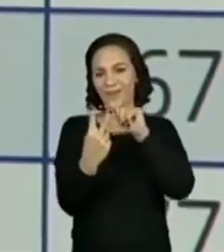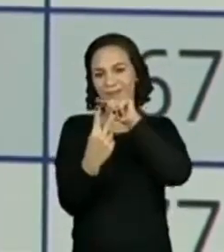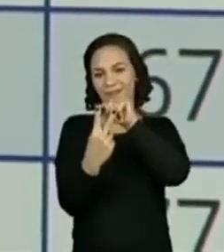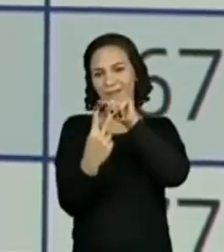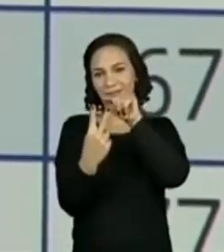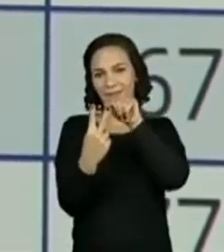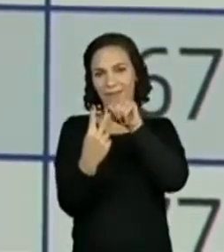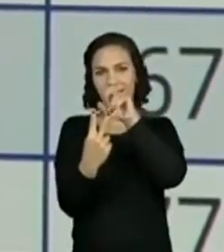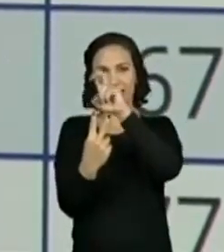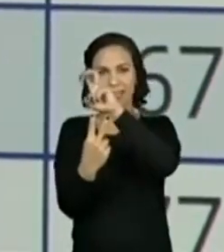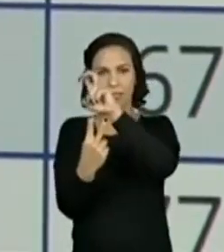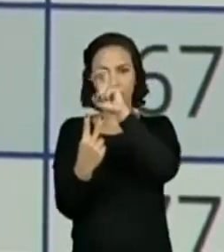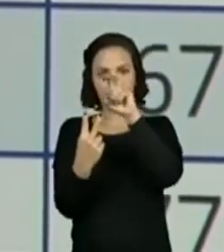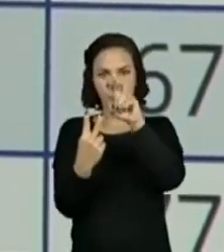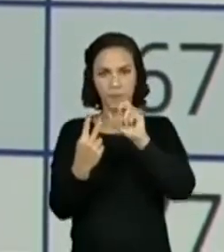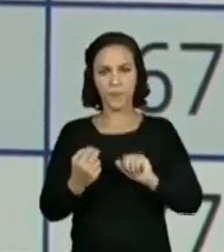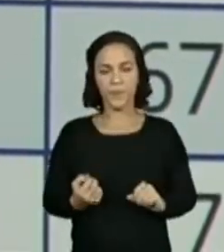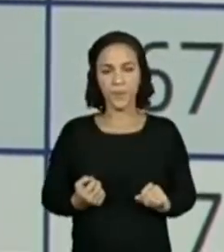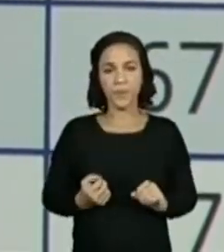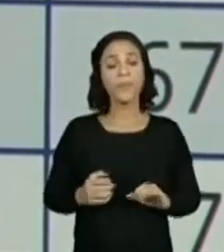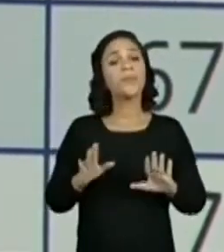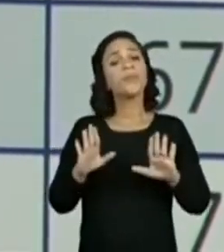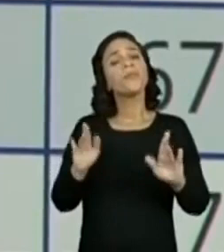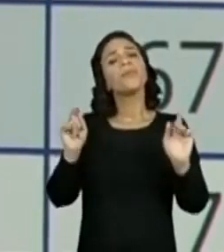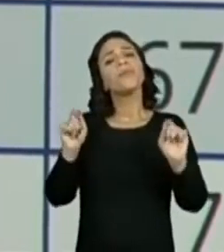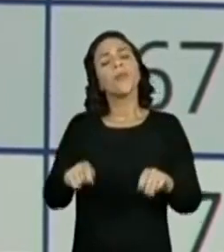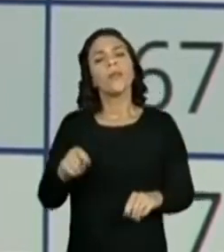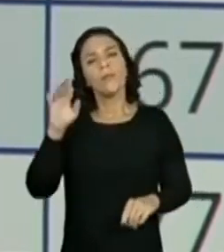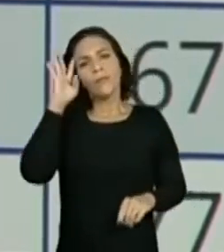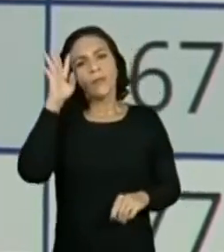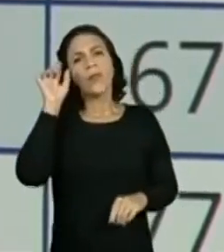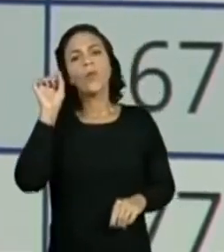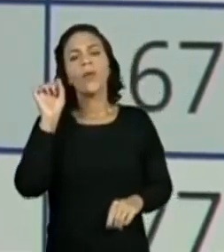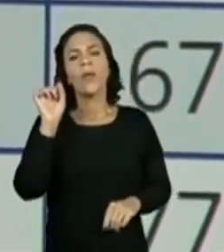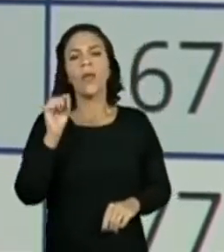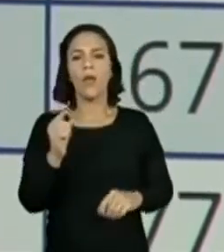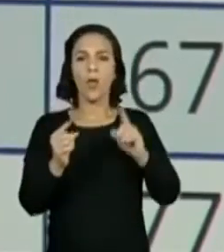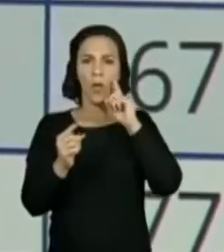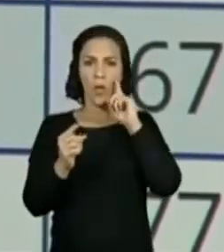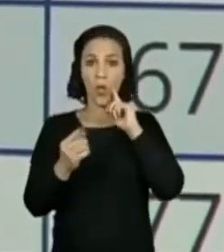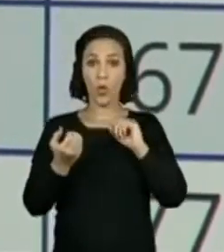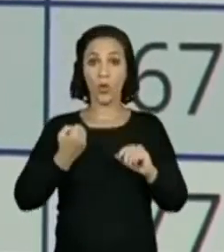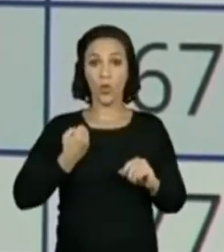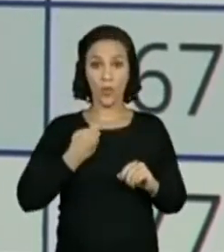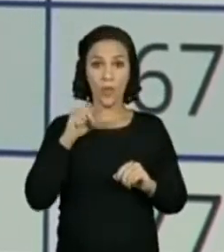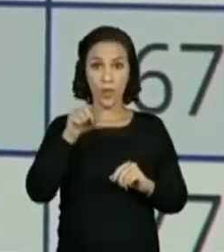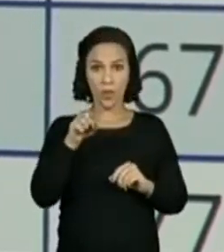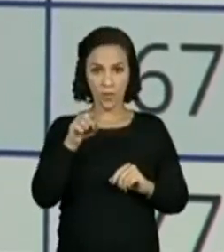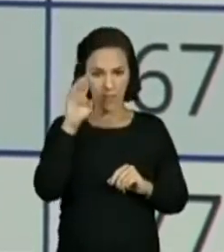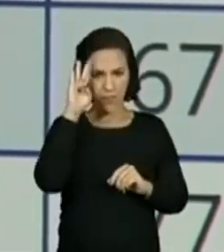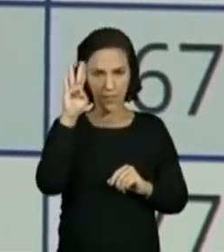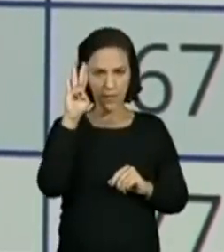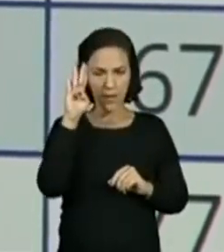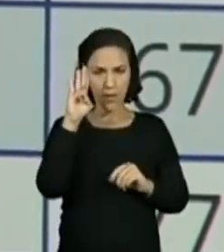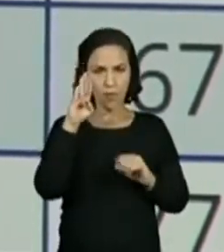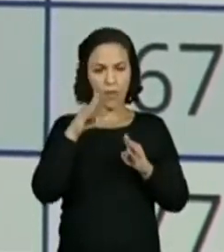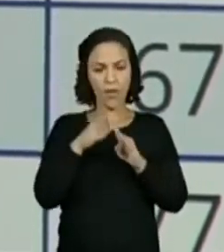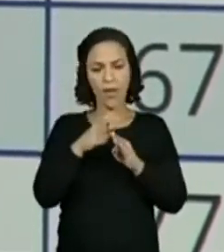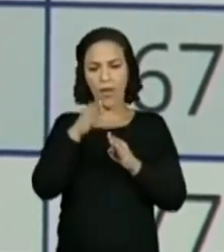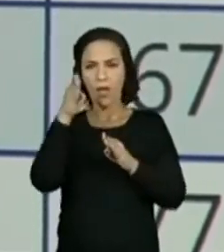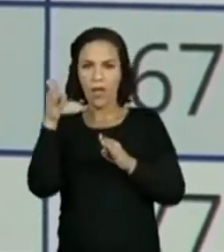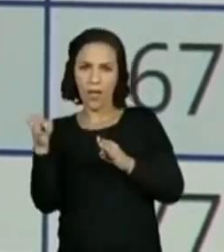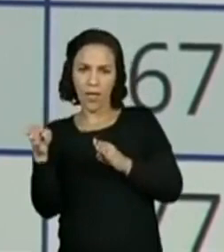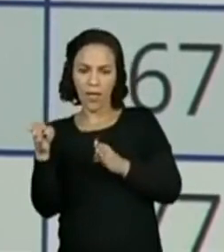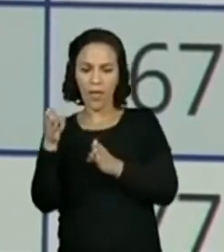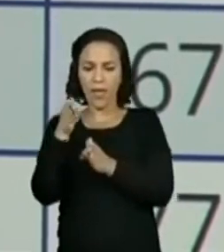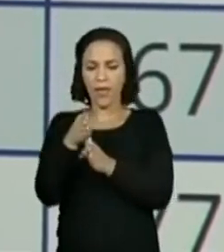desse número, podemos pensar, quem vem antes e quem vem depois desse número? Se tem